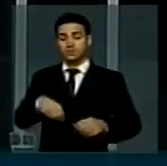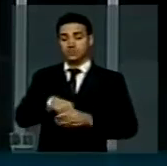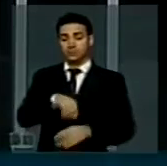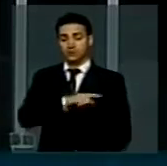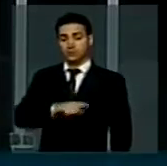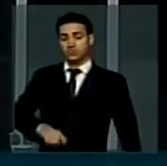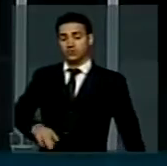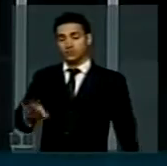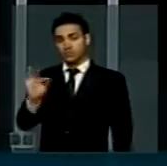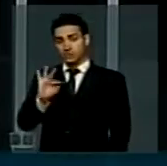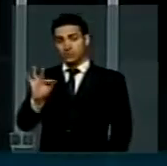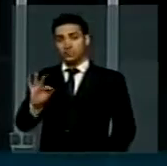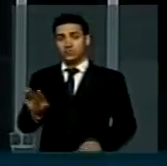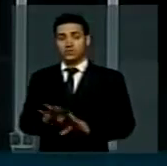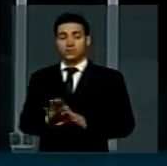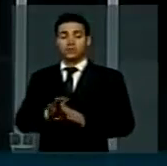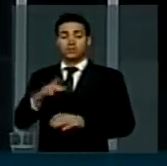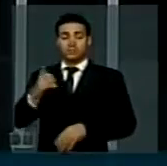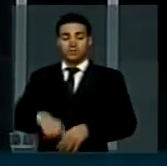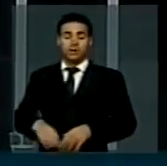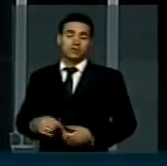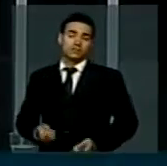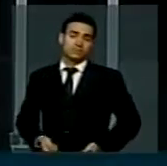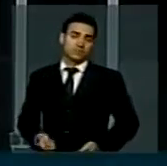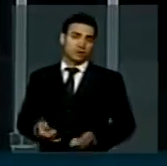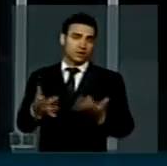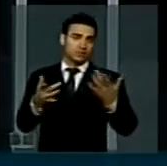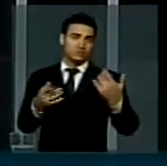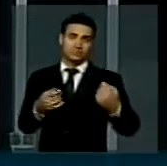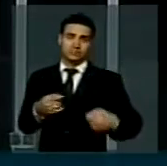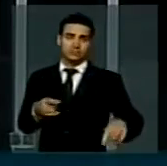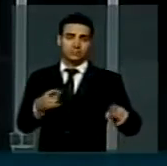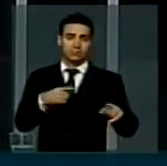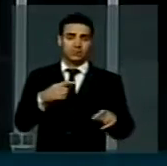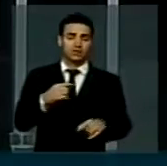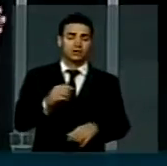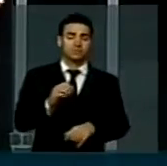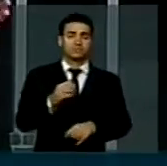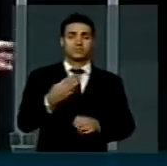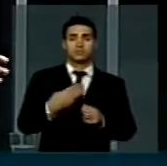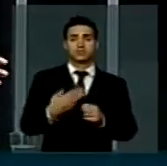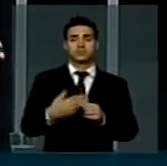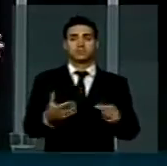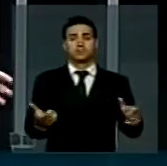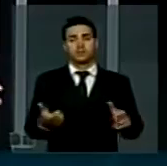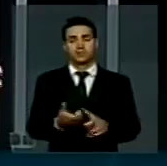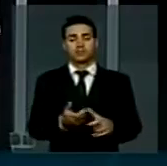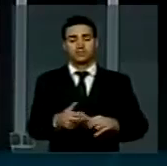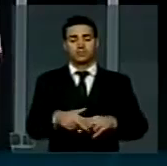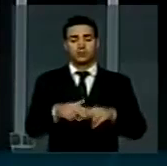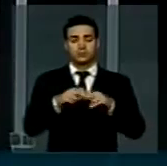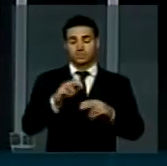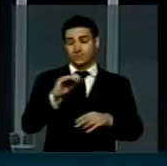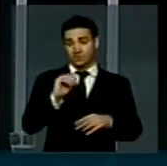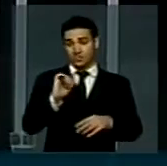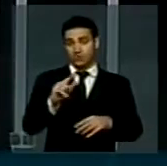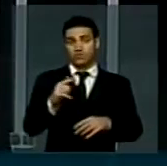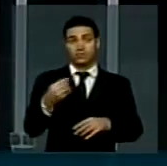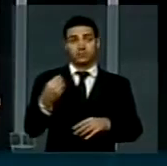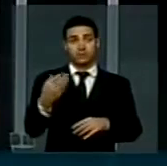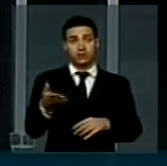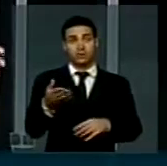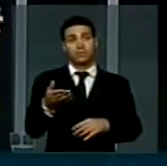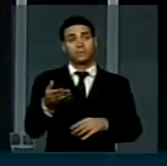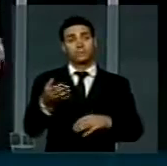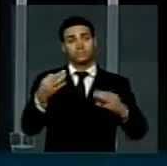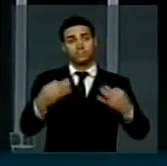e mais uma vez uma despesa desnecessária para os pequenos municípios. Então nós demos ao CALC a regularidade que